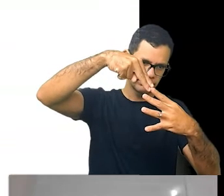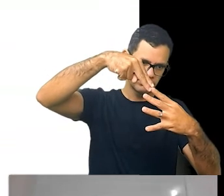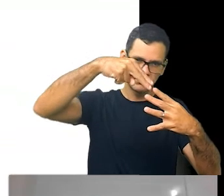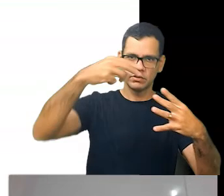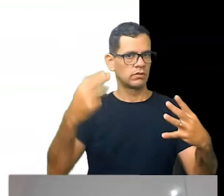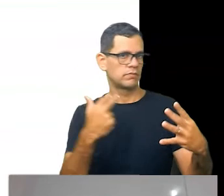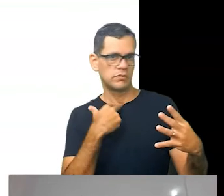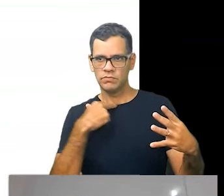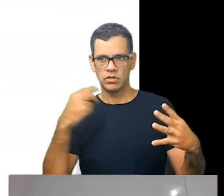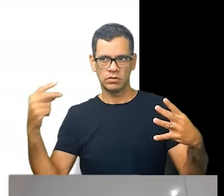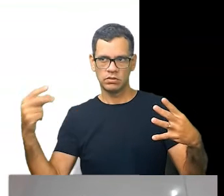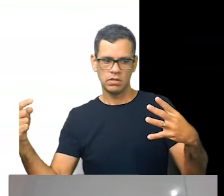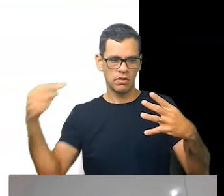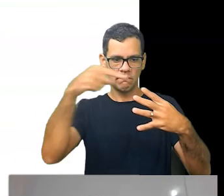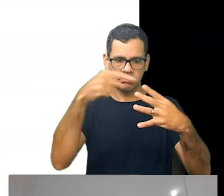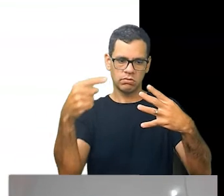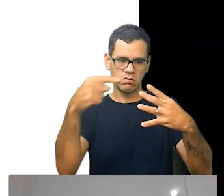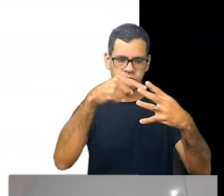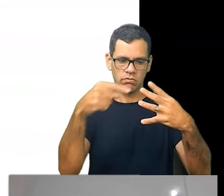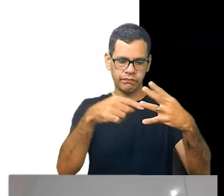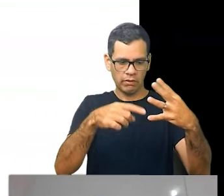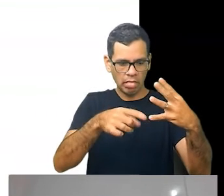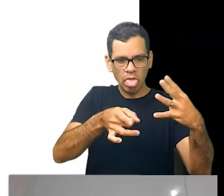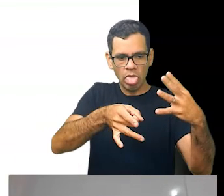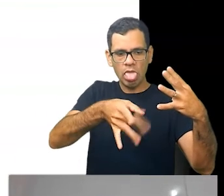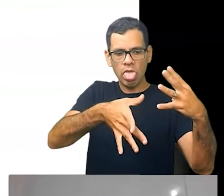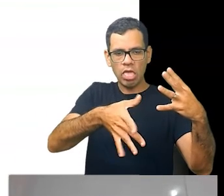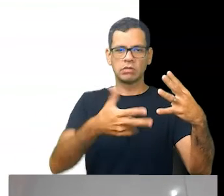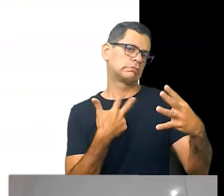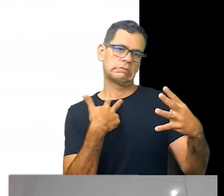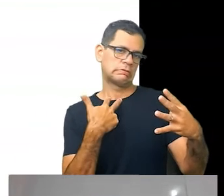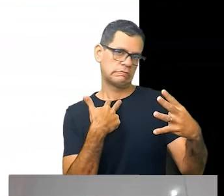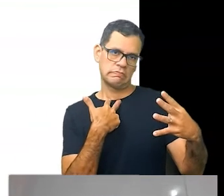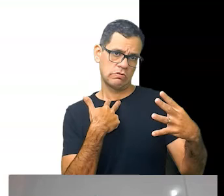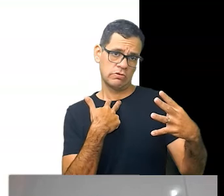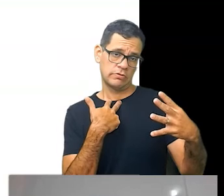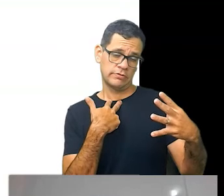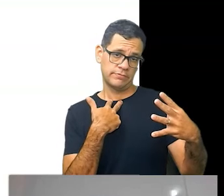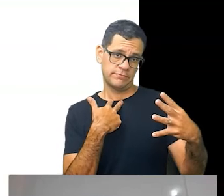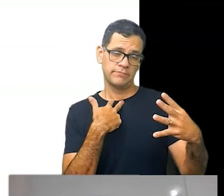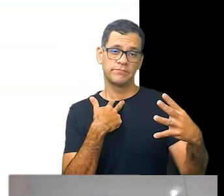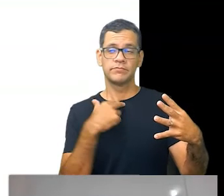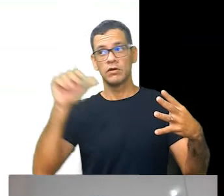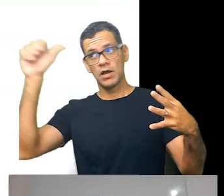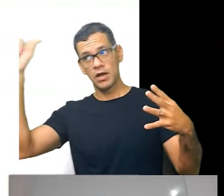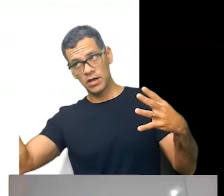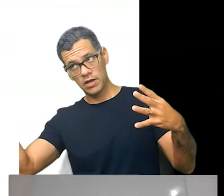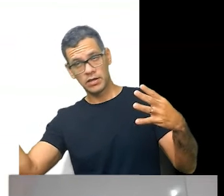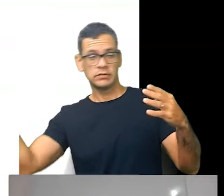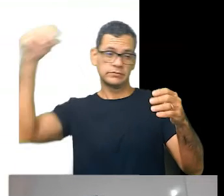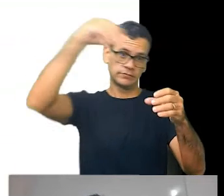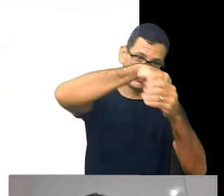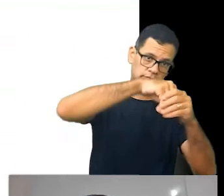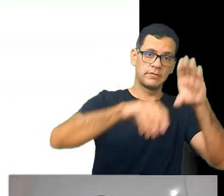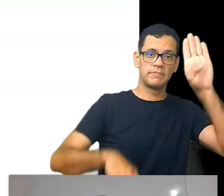e ligar em dois números, por exemplo. Não pode. E também não pode ficar ninguém sem sair a flechinha. Quando isso acontece, nós